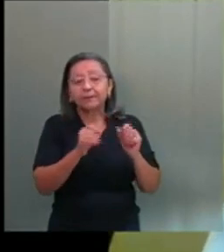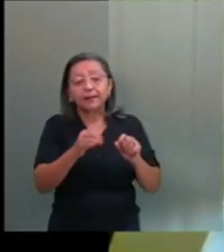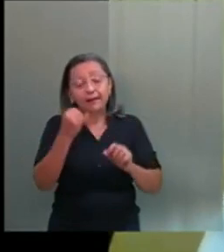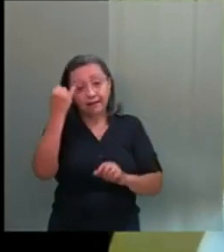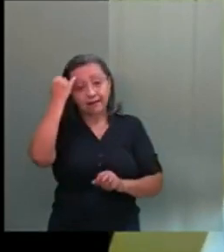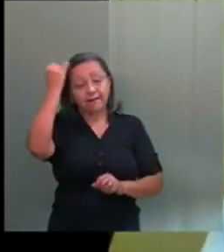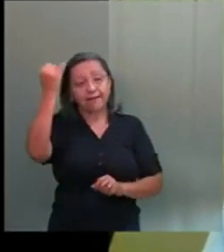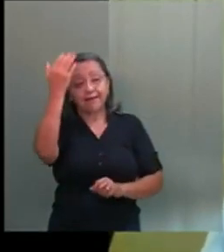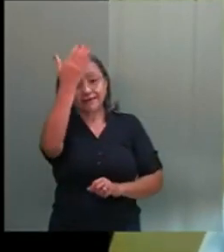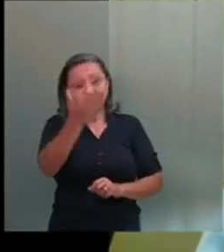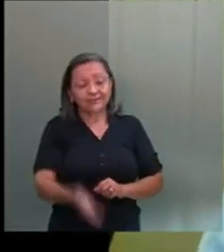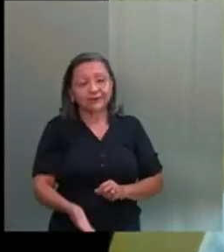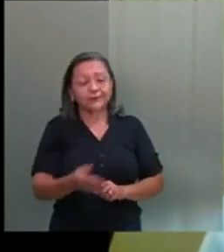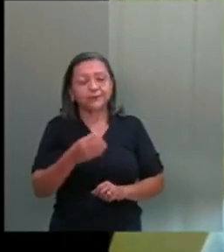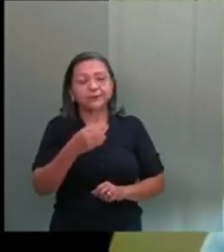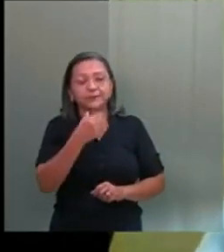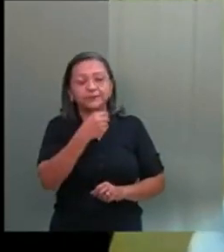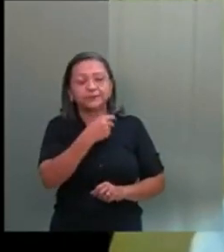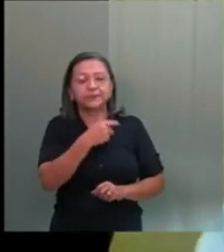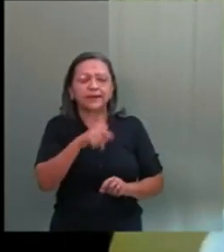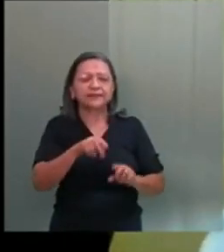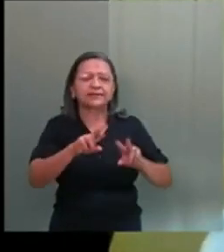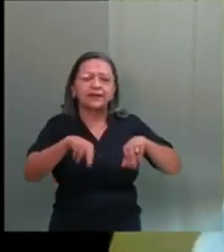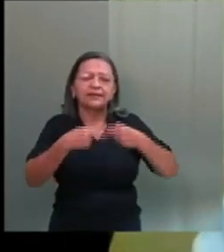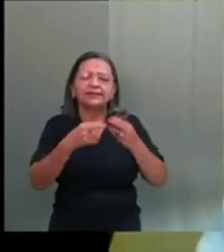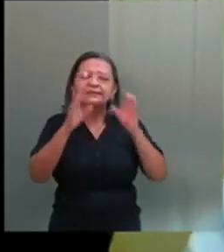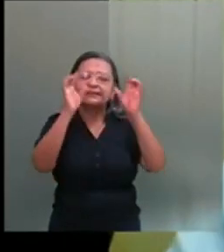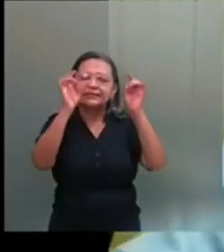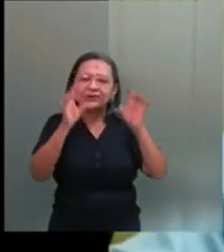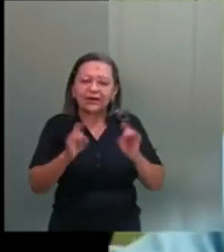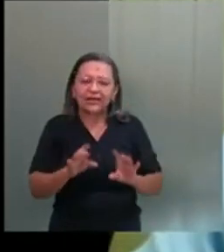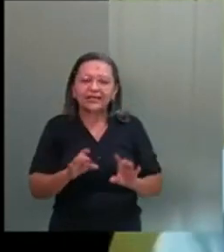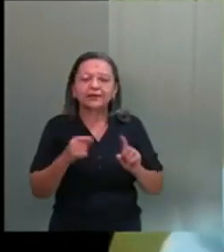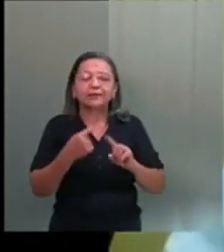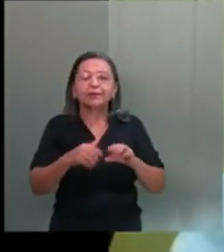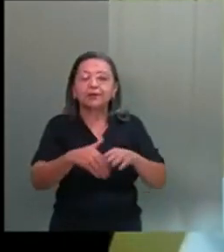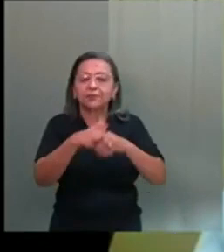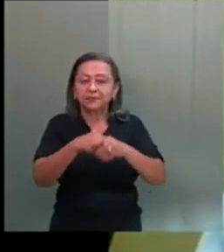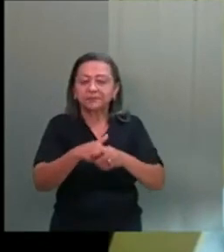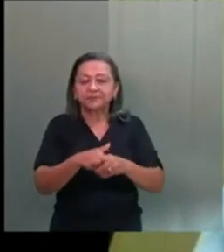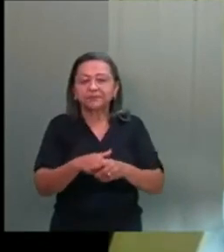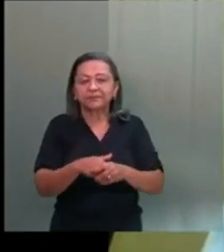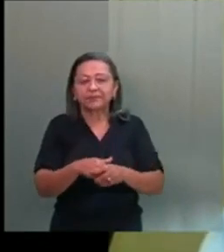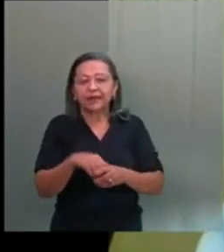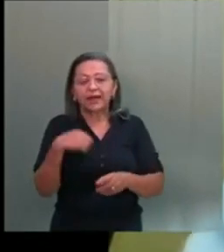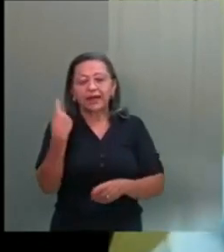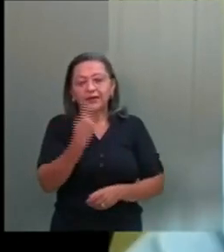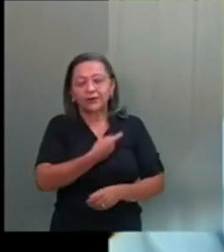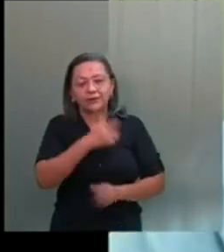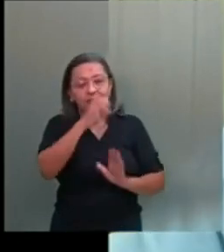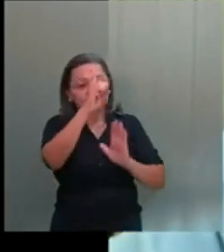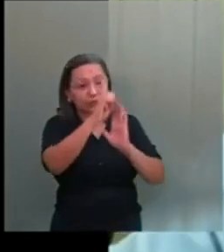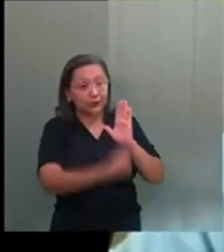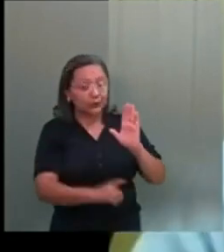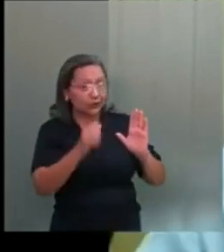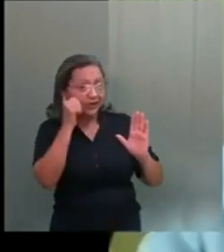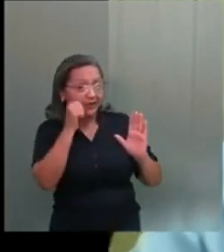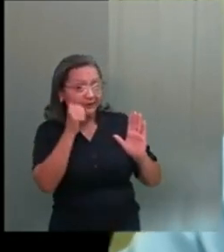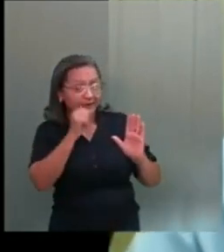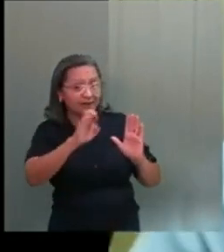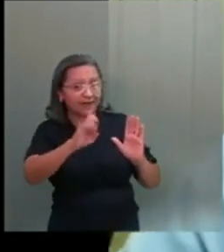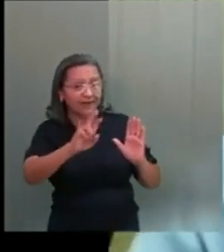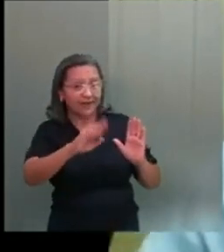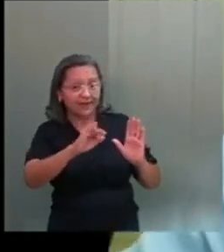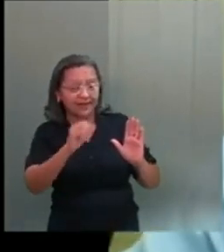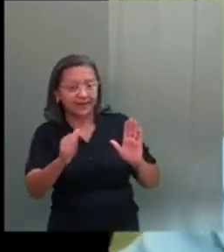iniciativa, não é, dessa sessão solene. Cumprimentar aí também a nossa diretora, a